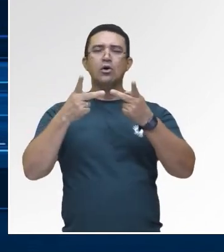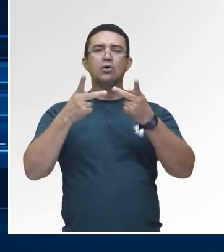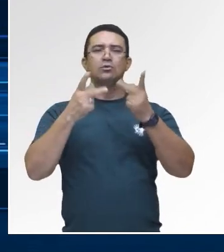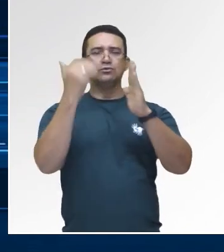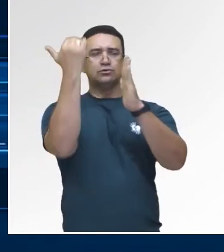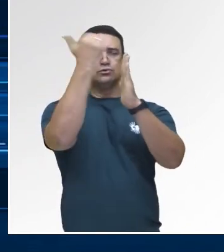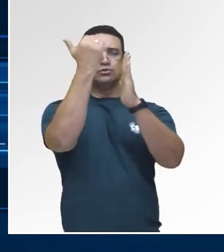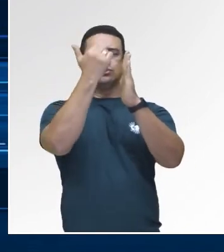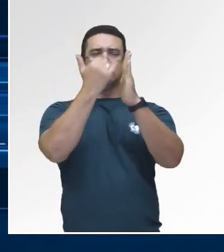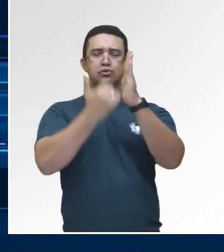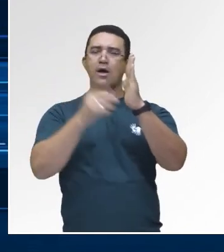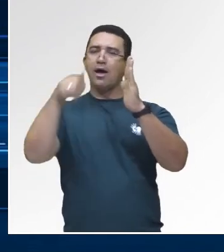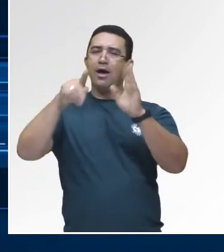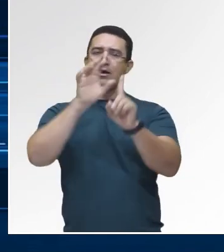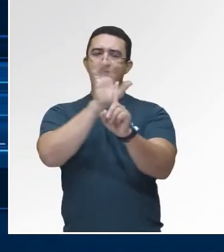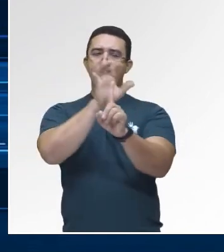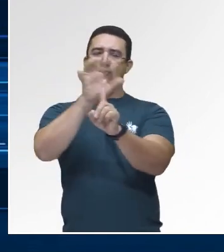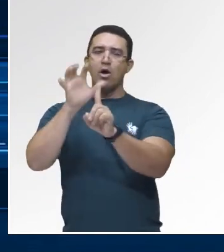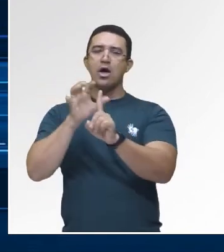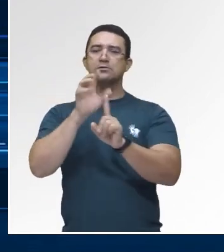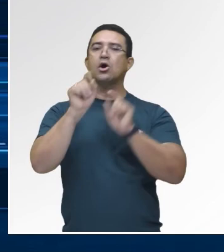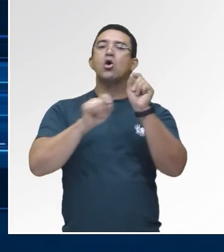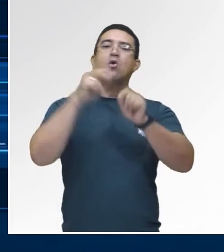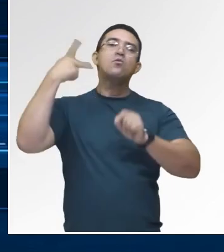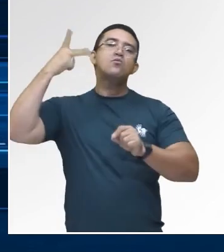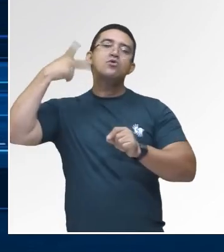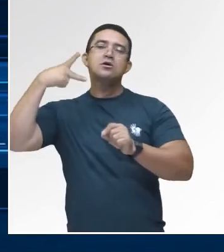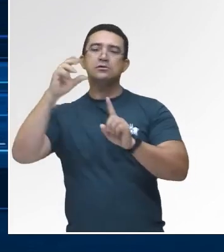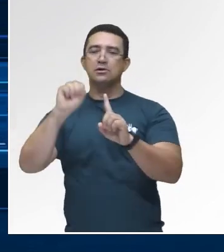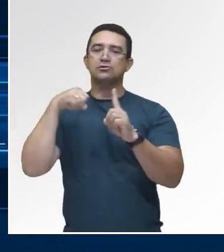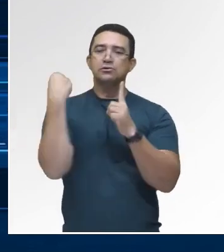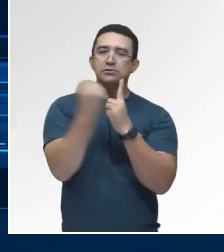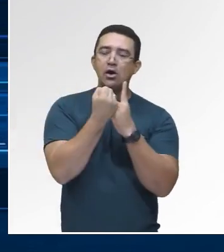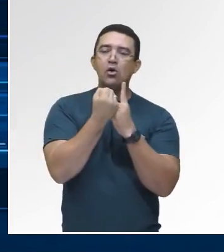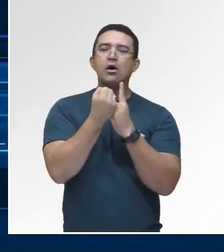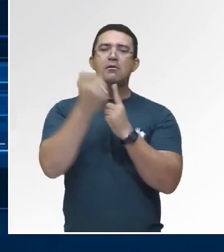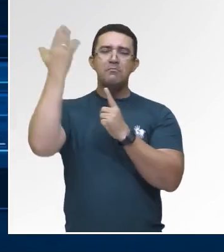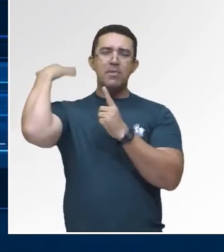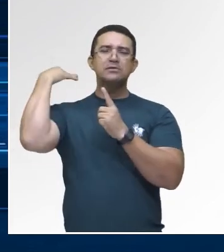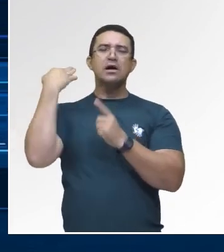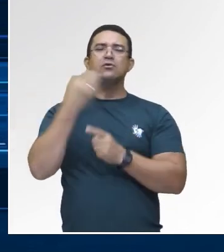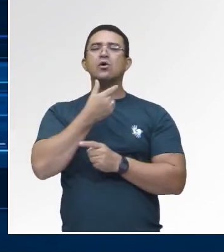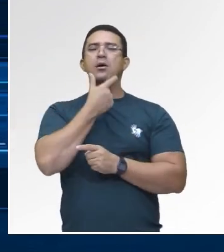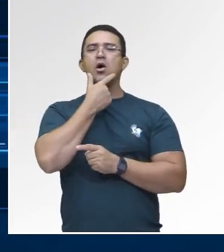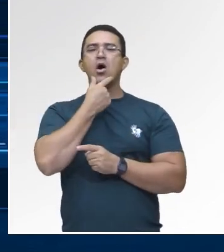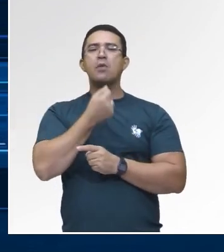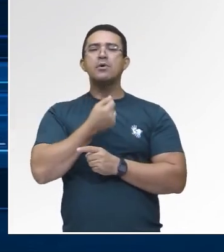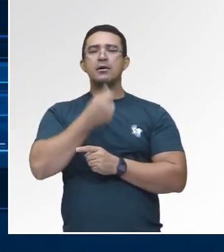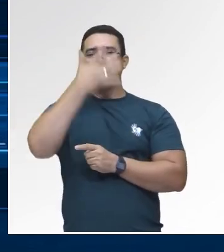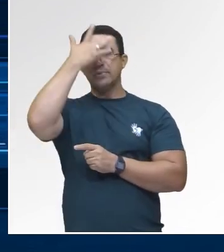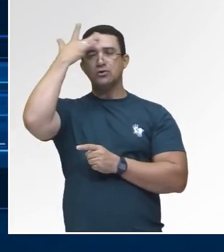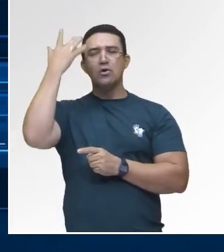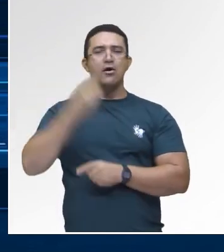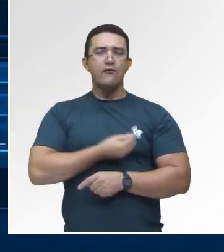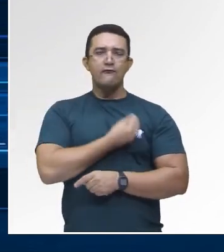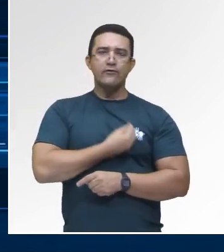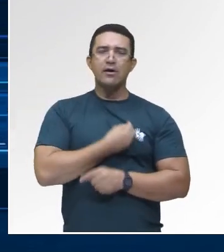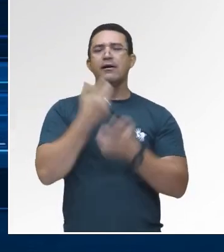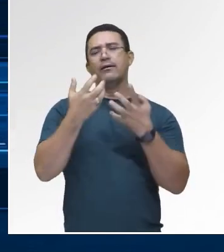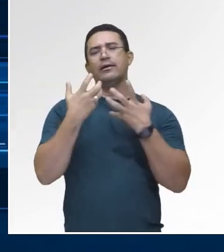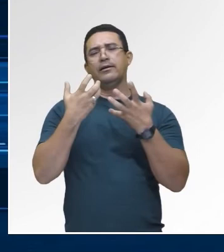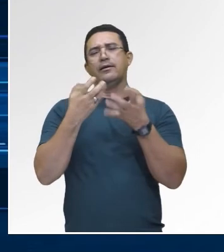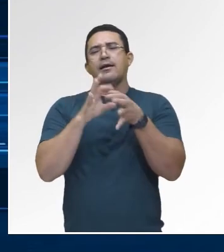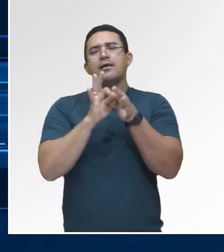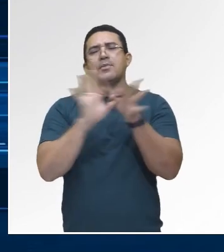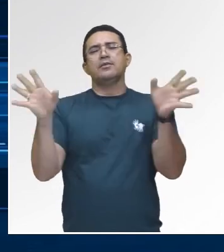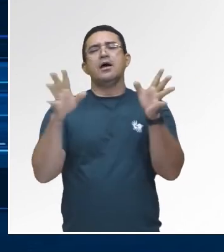é influência da situação política, social em que o homem vivia. Então, ele ia atrás dessa liberdade, essa